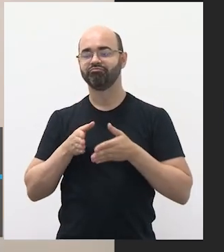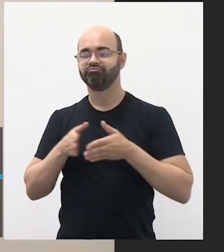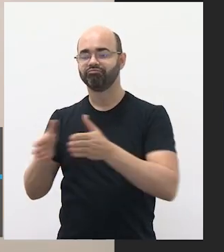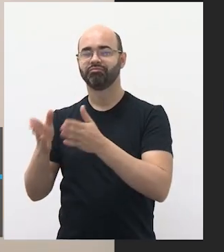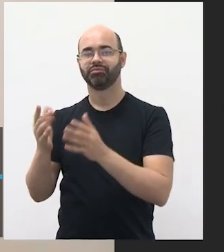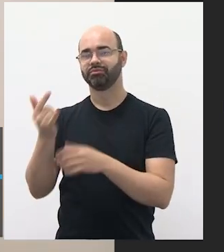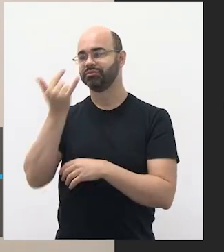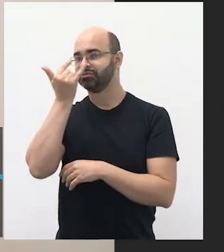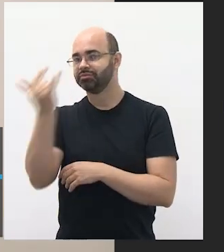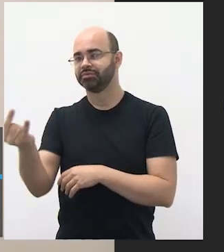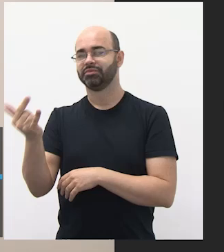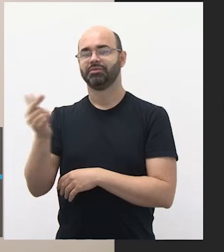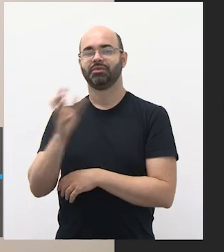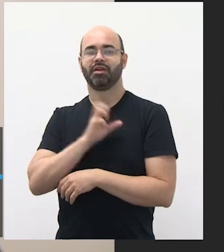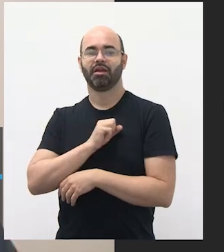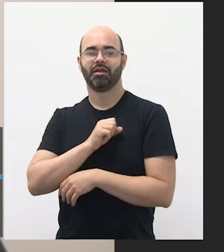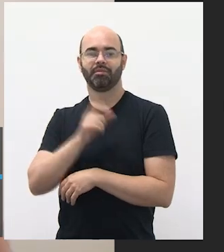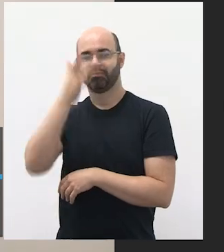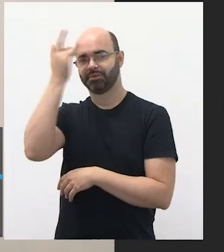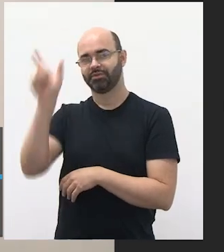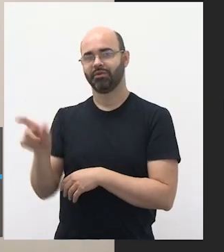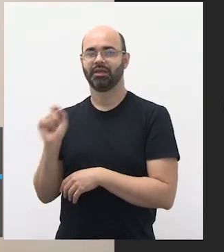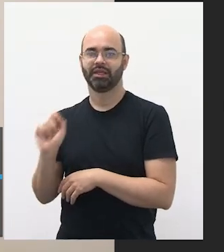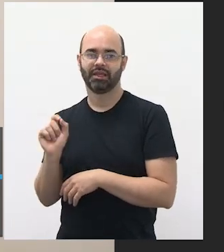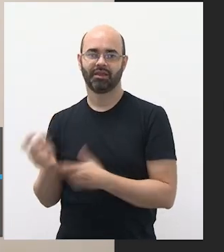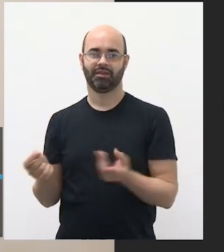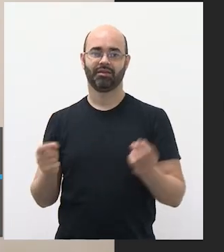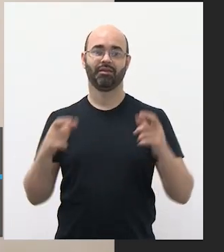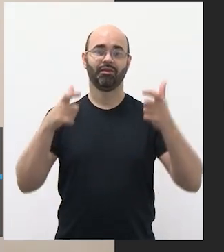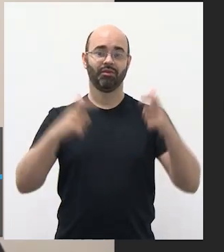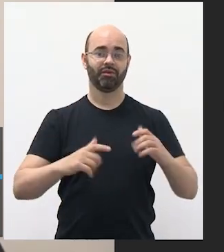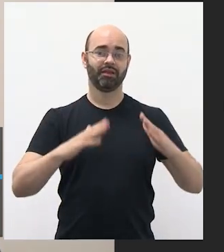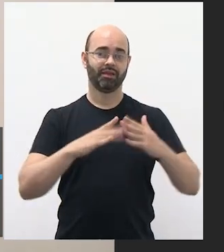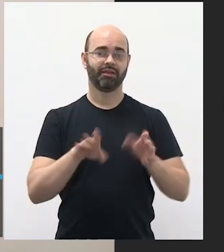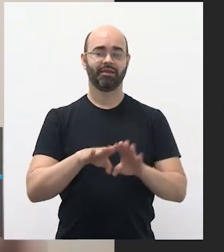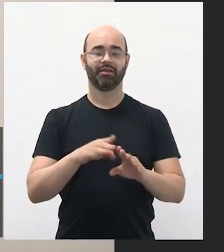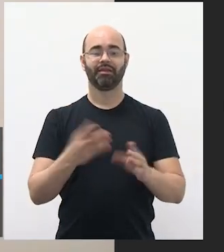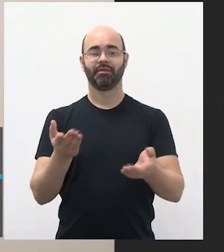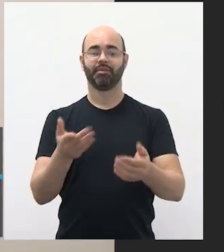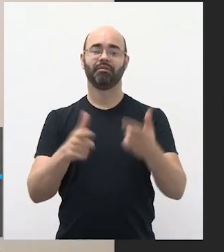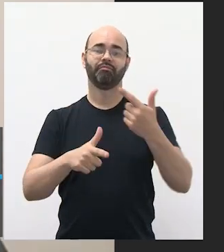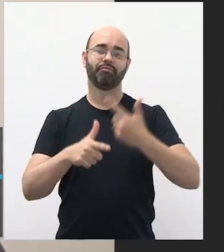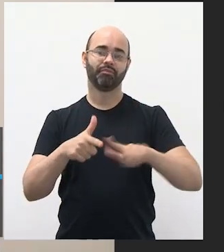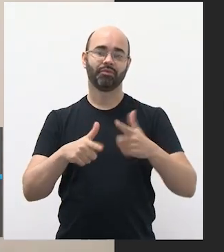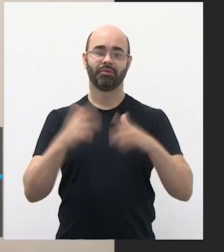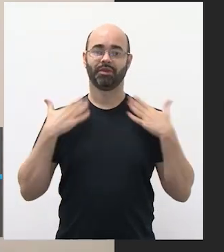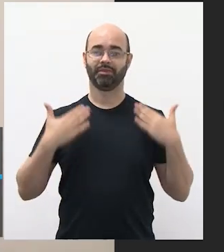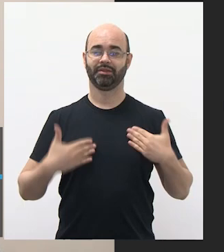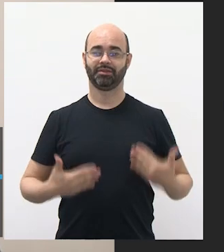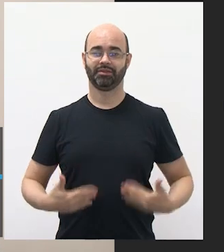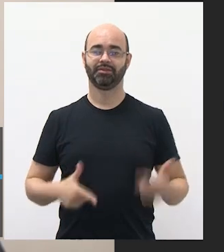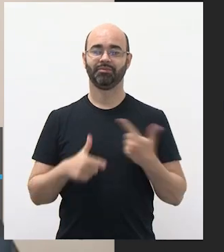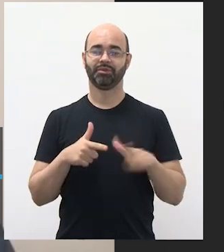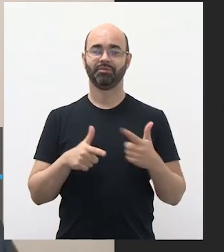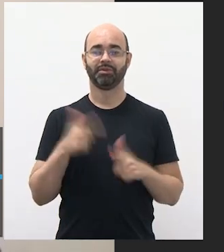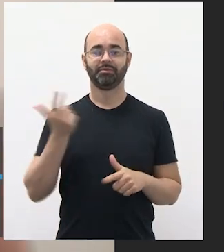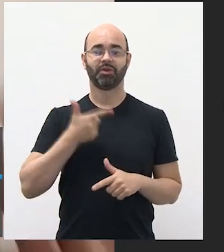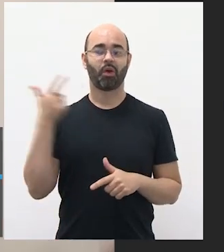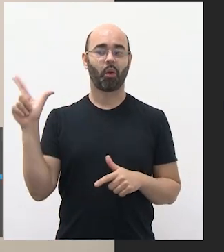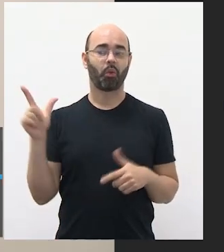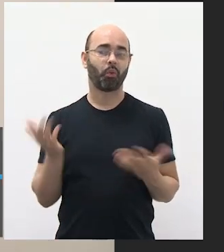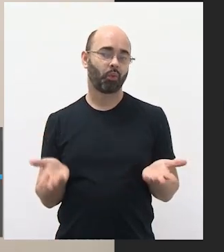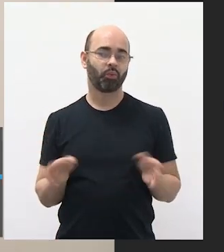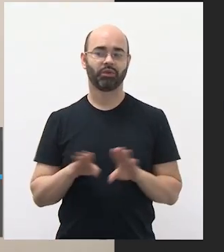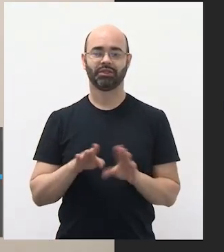são passados pelo lugar onde moram, por deficiências físicas, deficiências outras, pela questão